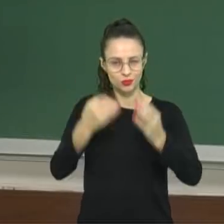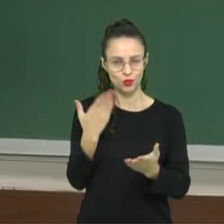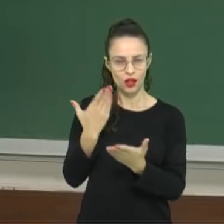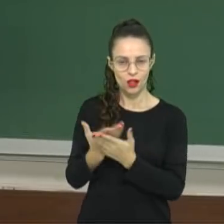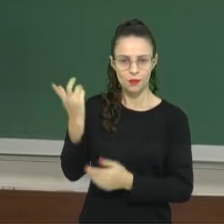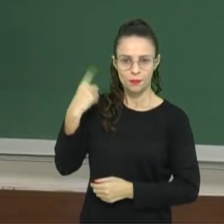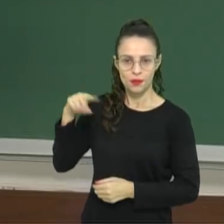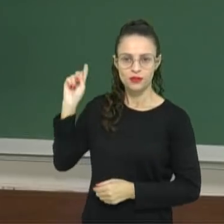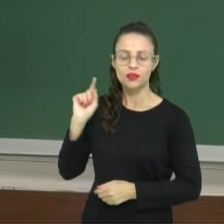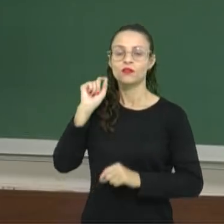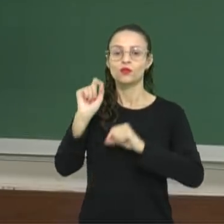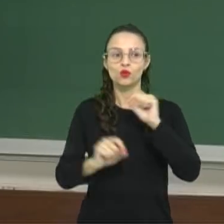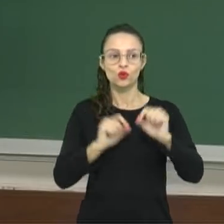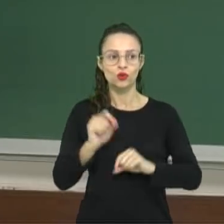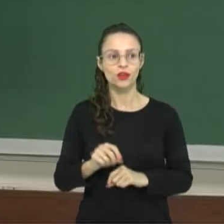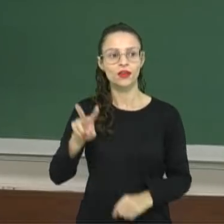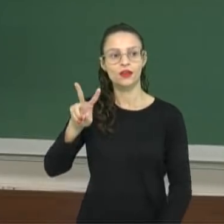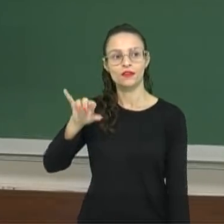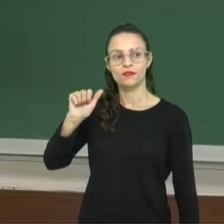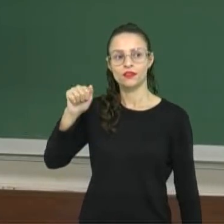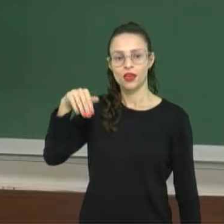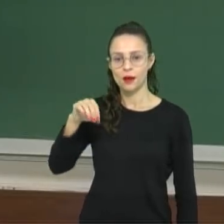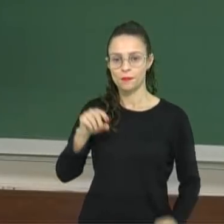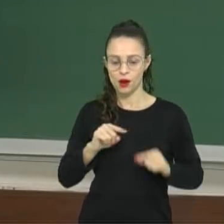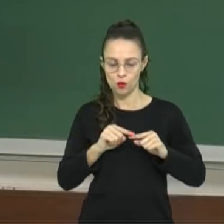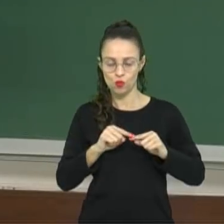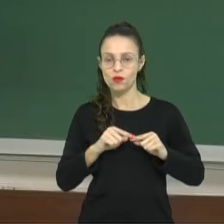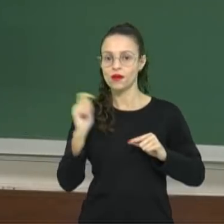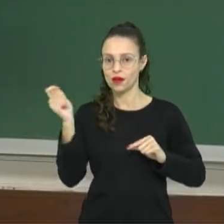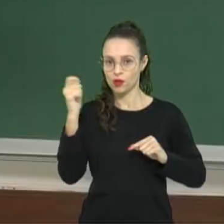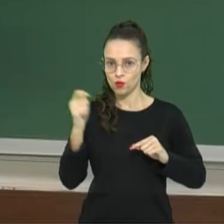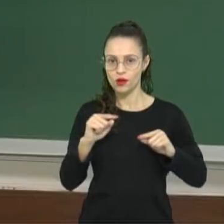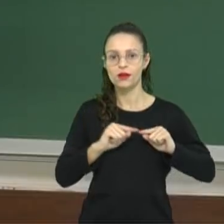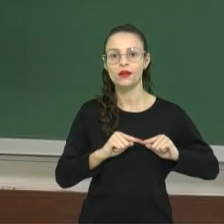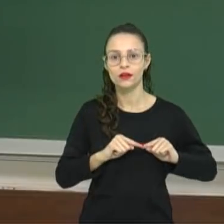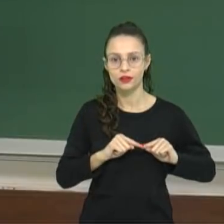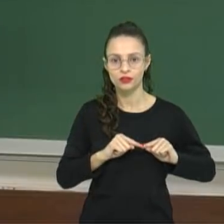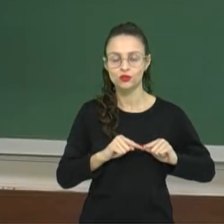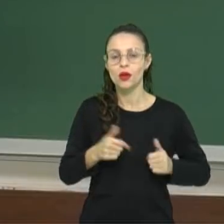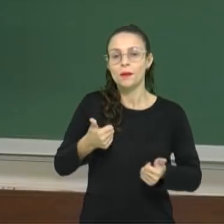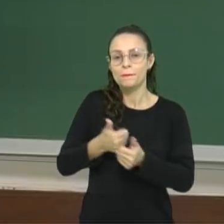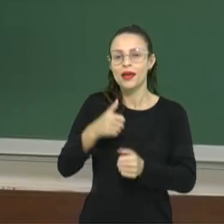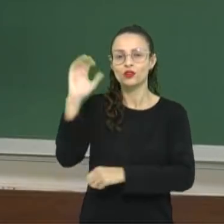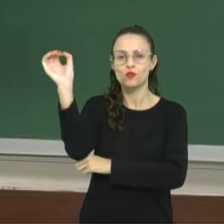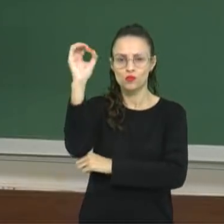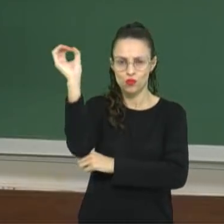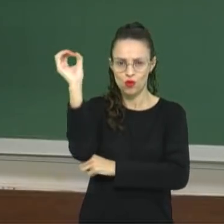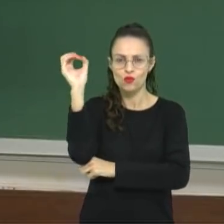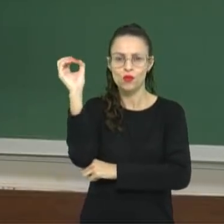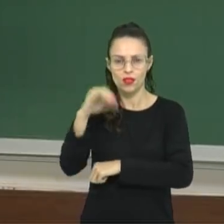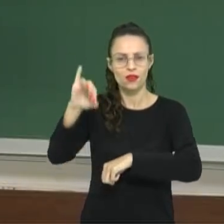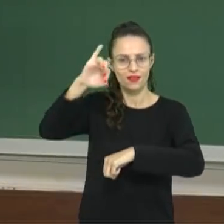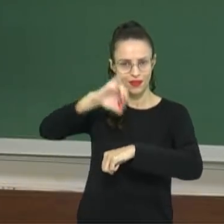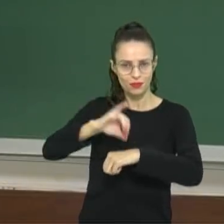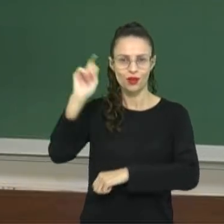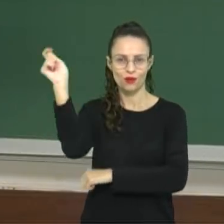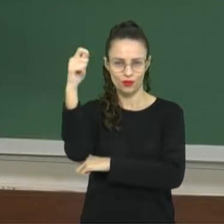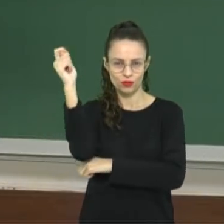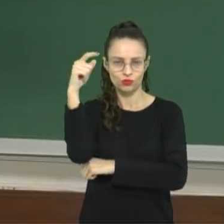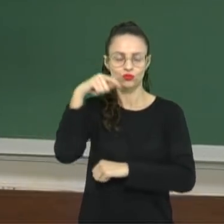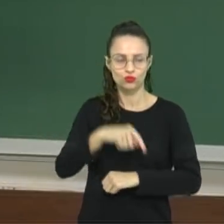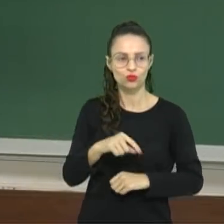que ligava então Viamão, ali os campos de Viamão, que eram próximos de onde é Porto Alegre hoje, capital do Rio Grande do